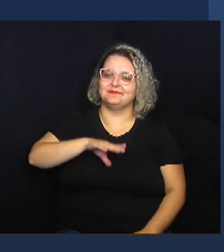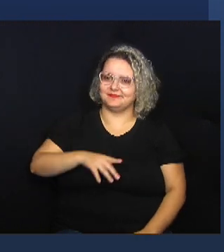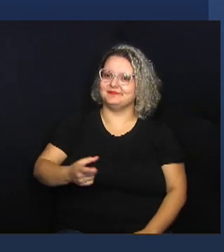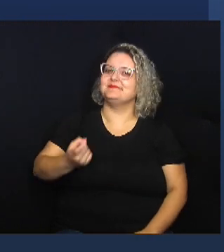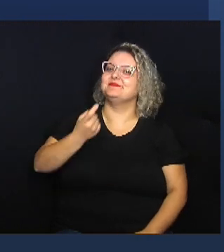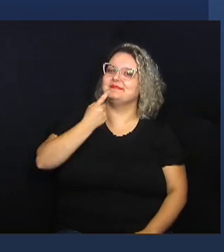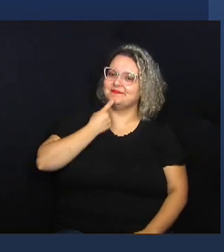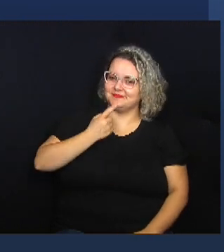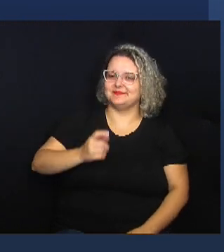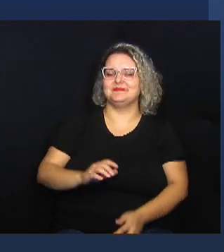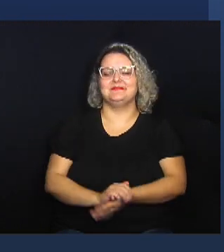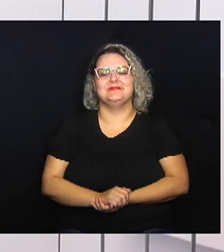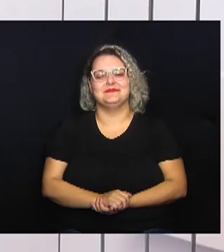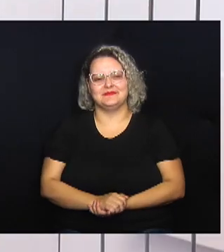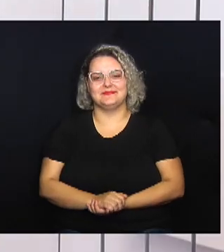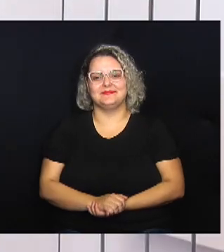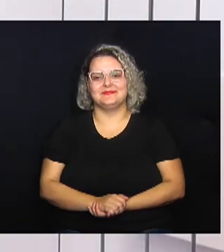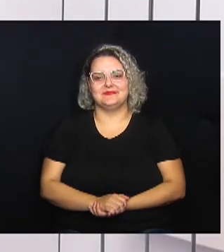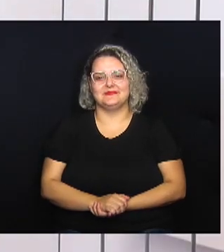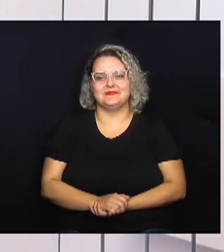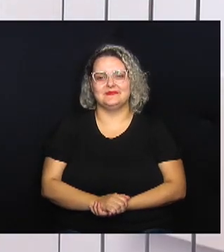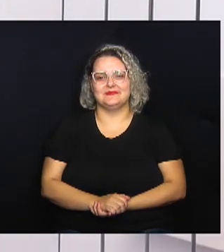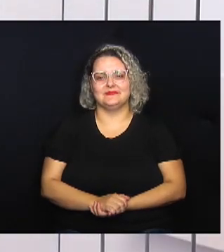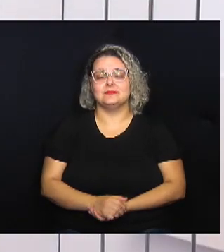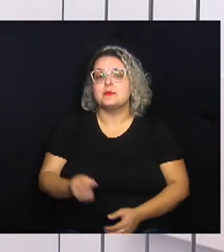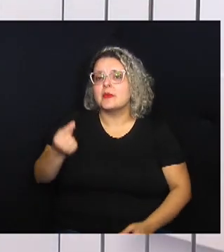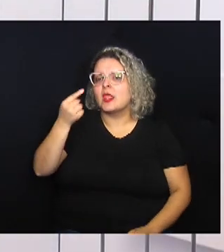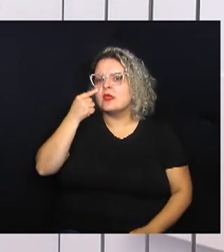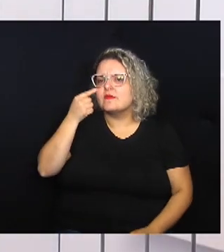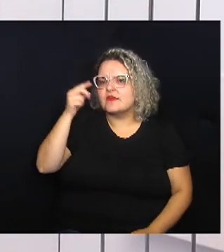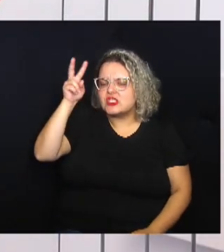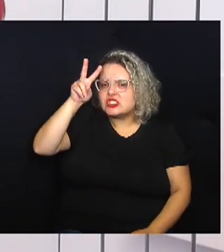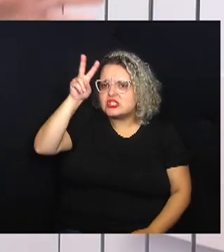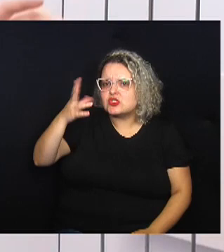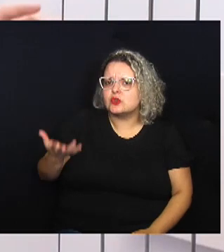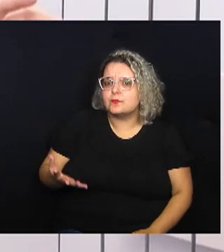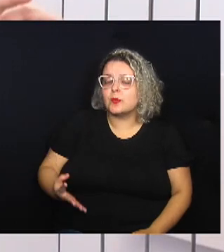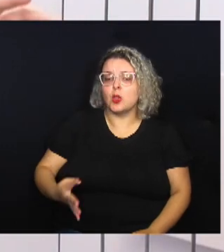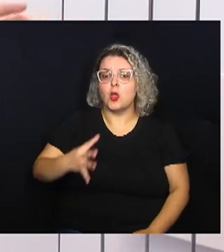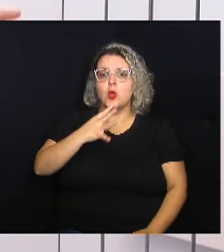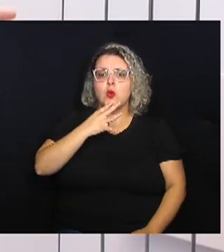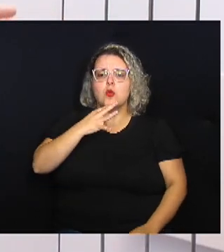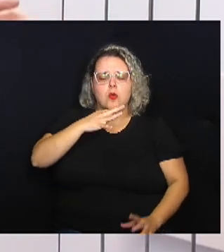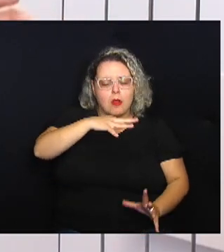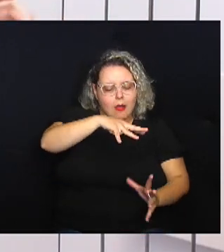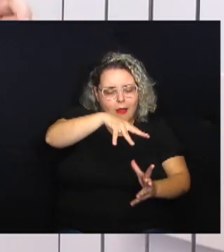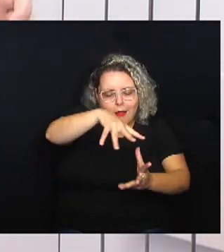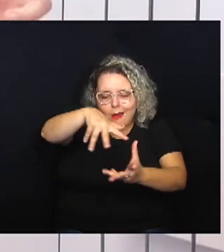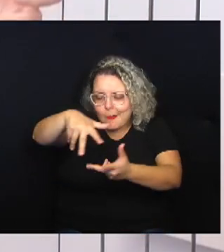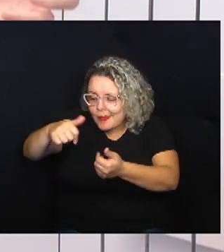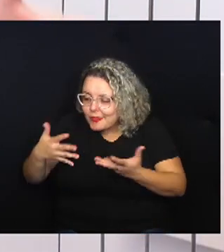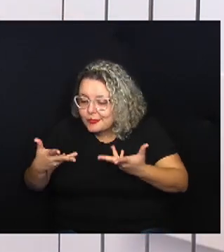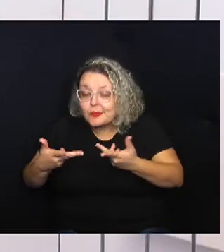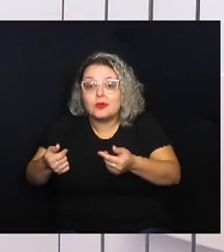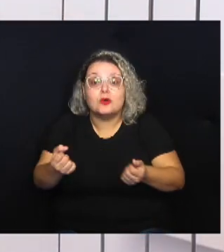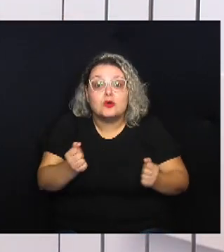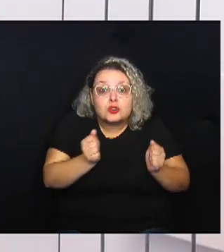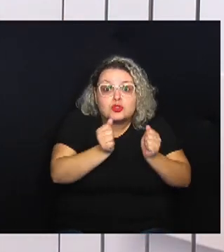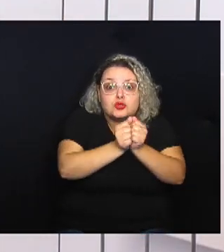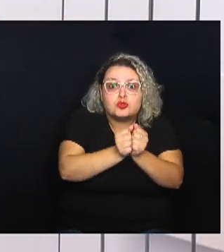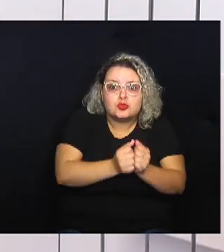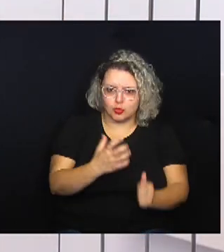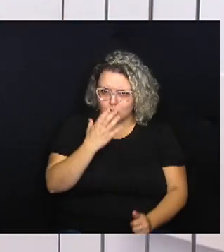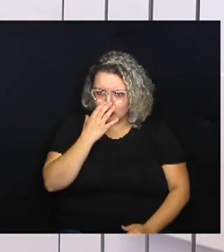na cidade de Campinas olha só essa história viu conhecer o mundo e levar junto um cachorro